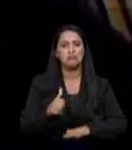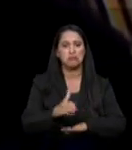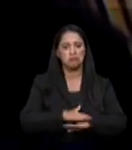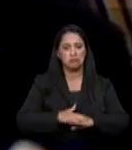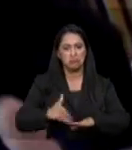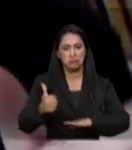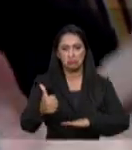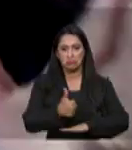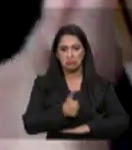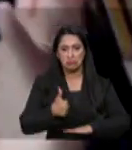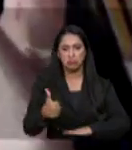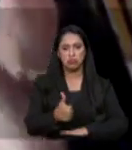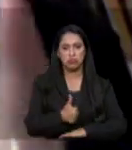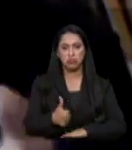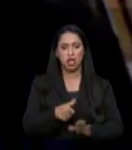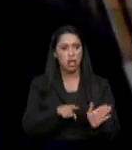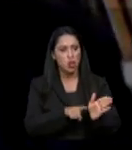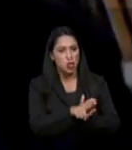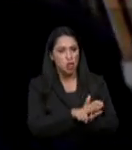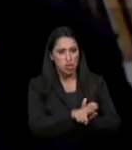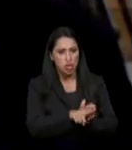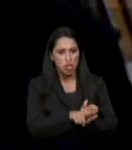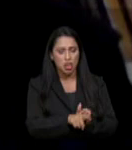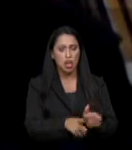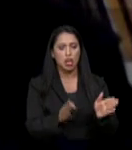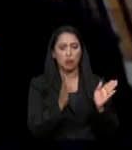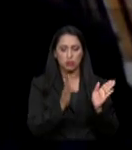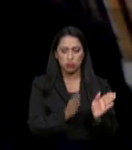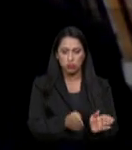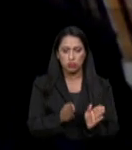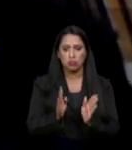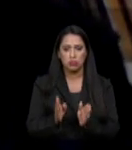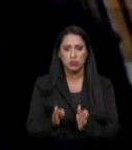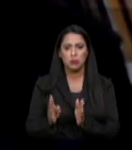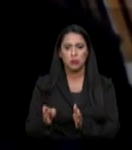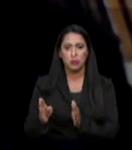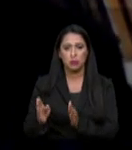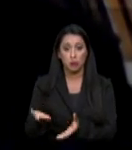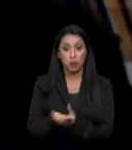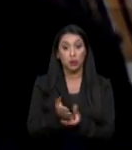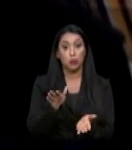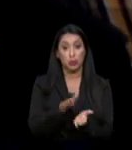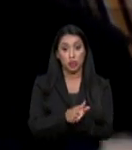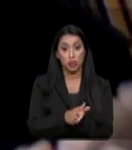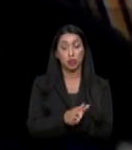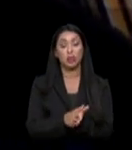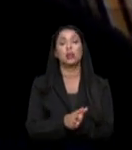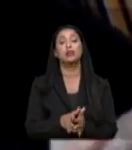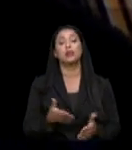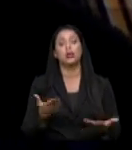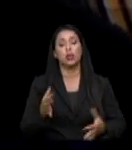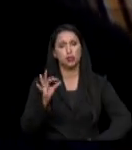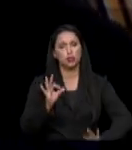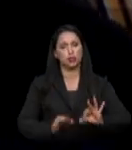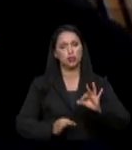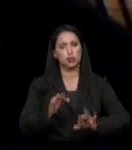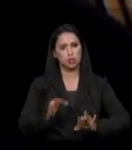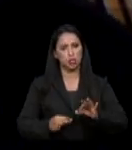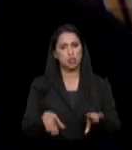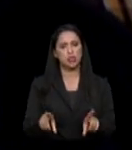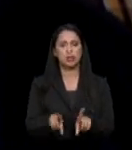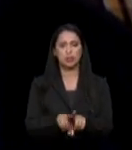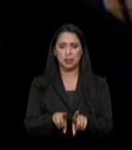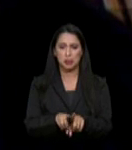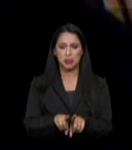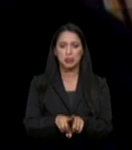condução do inquérito já na instrução deste processo justiça se passa